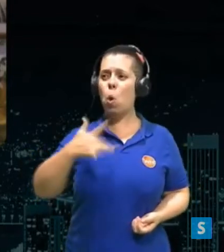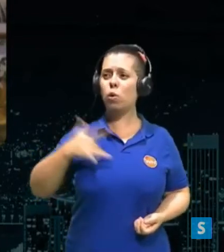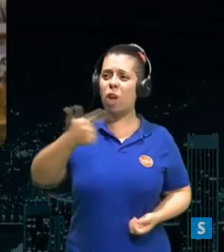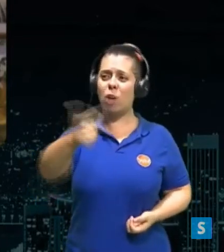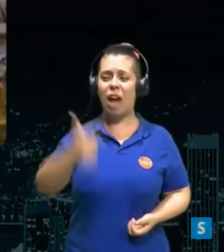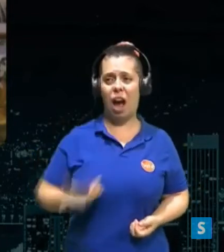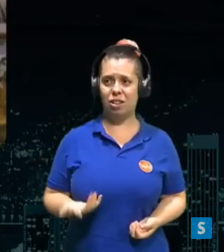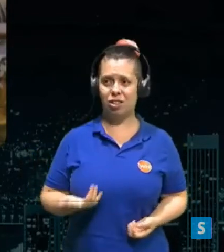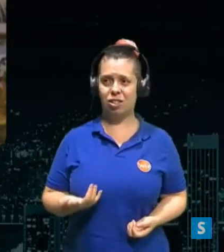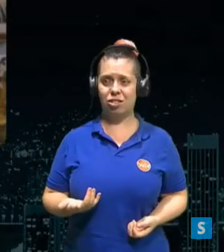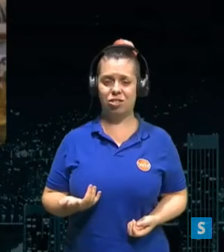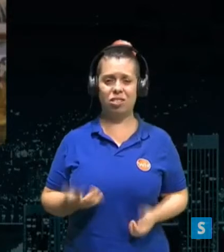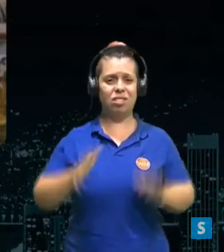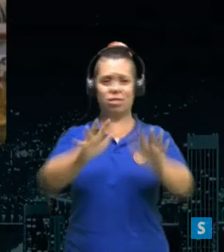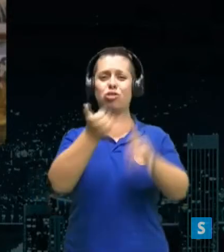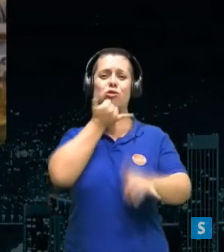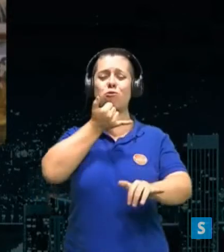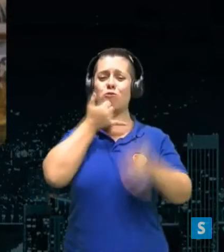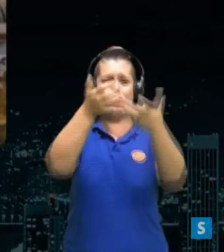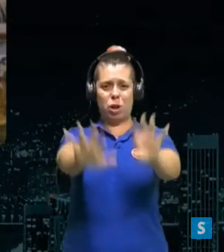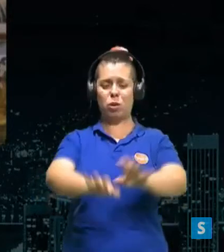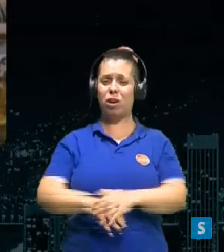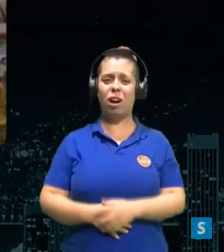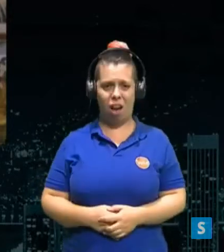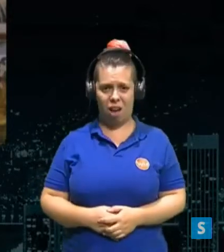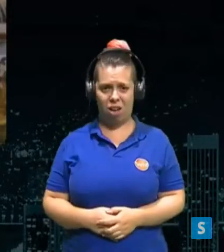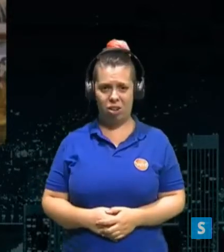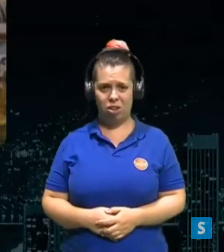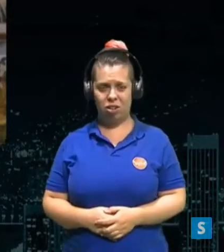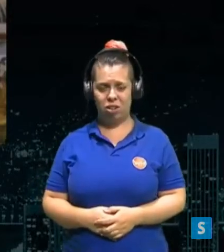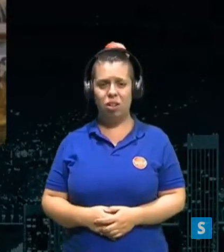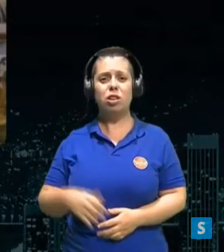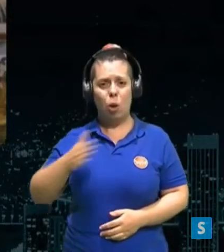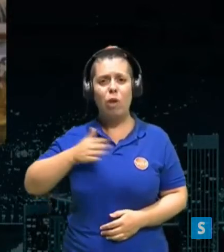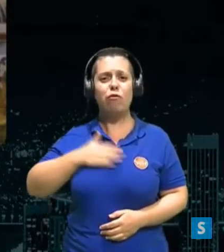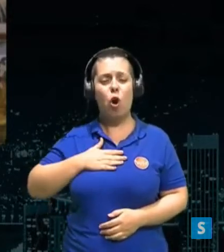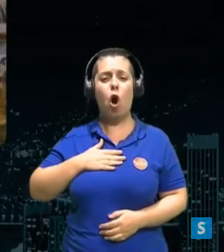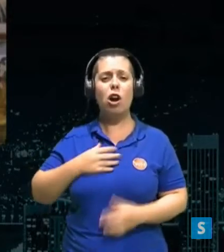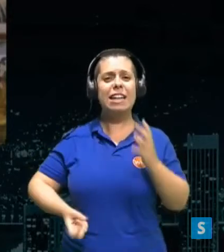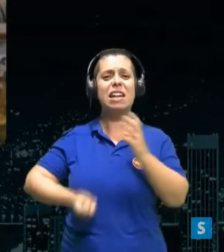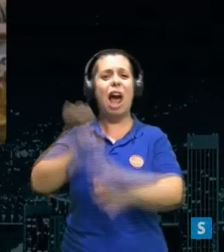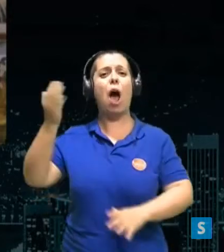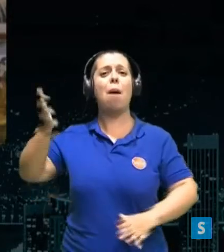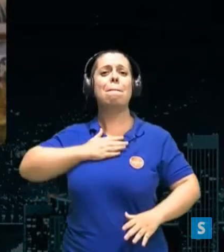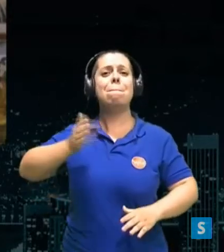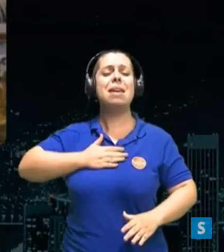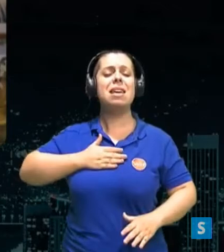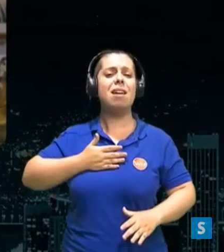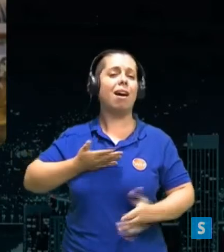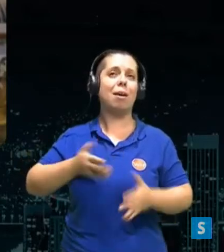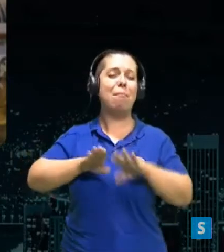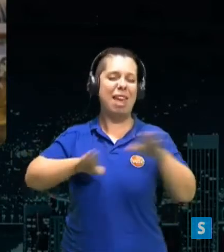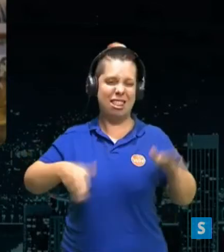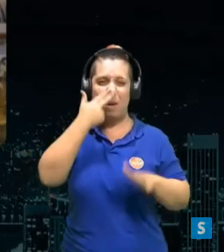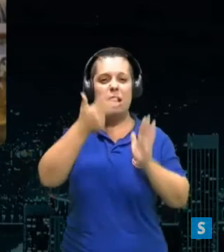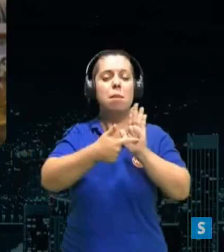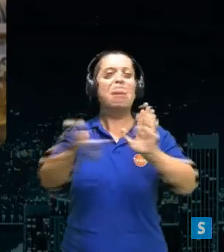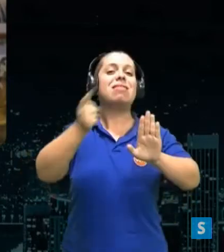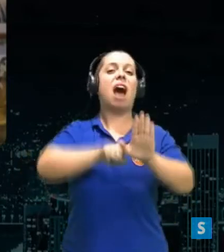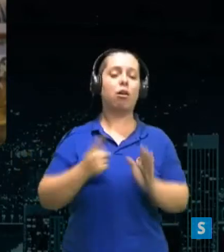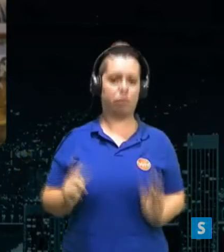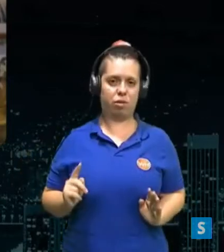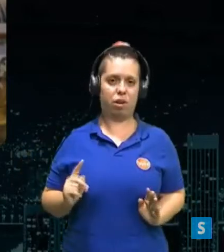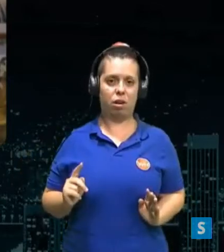à mesa com esse pessoal e faça sua própria mesa cozinha o teu alimento porque é nisso que a gente está trabalhando agora